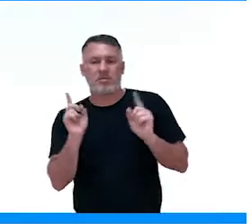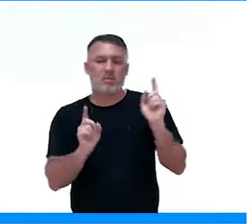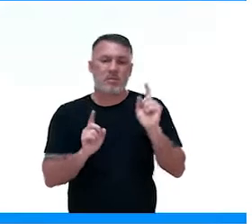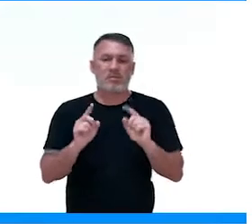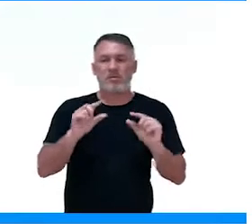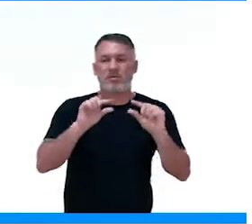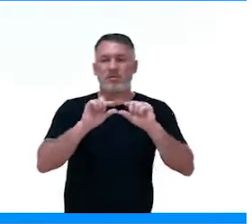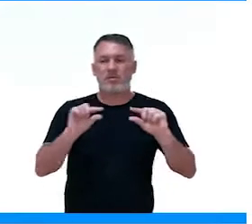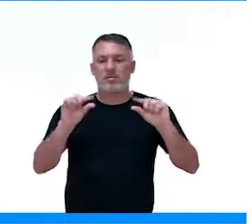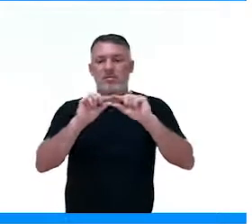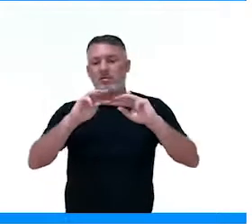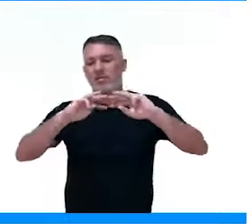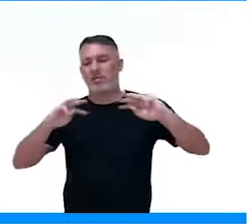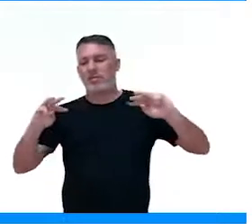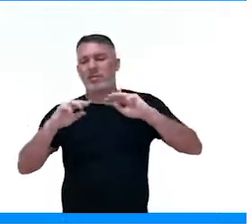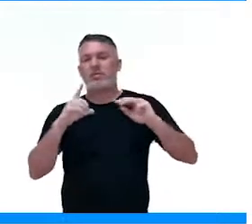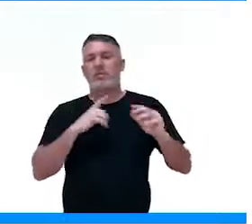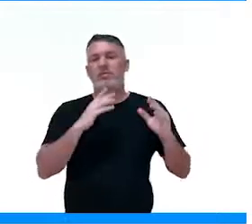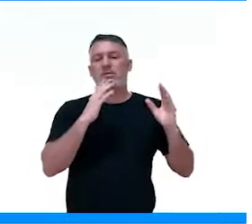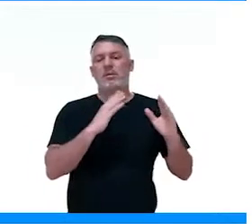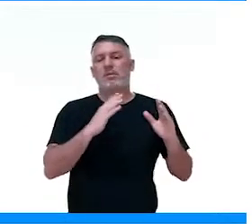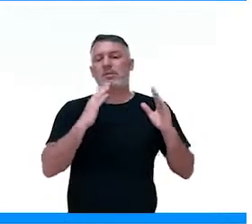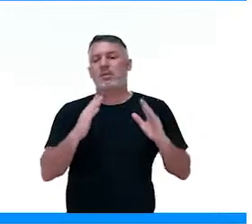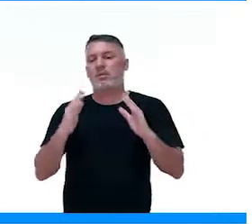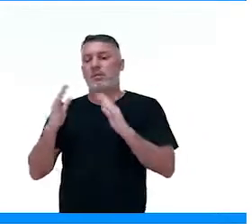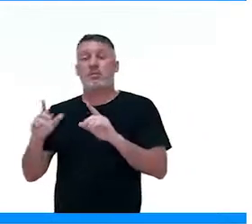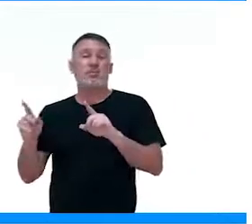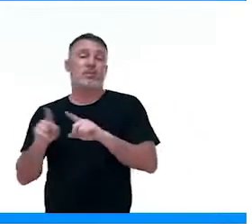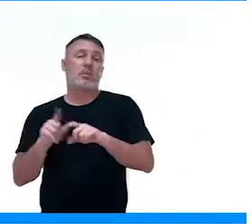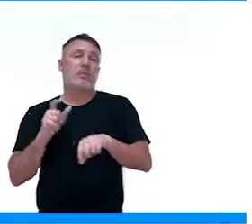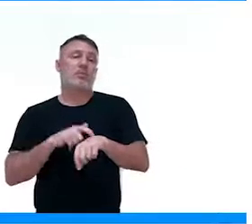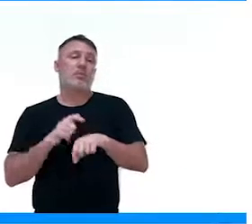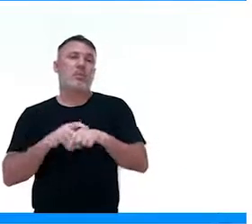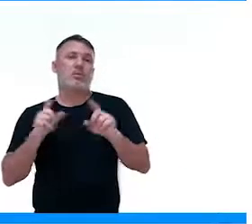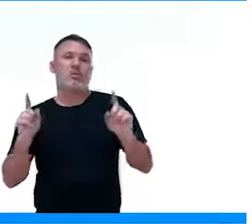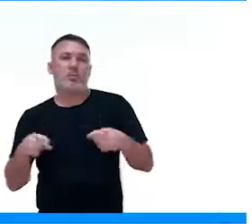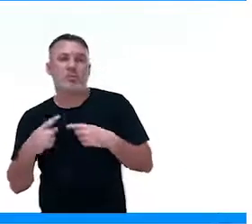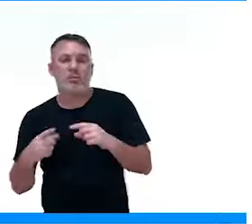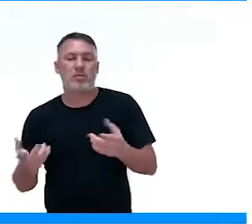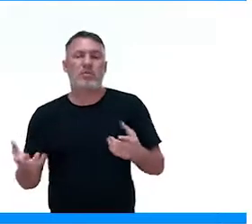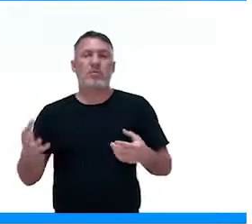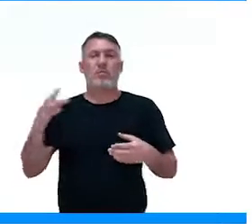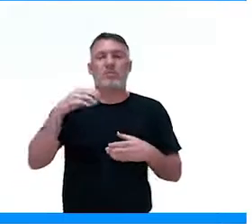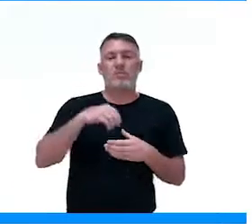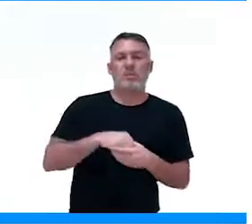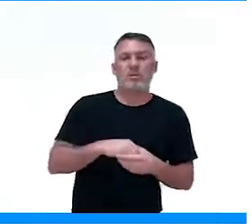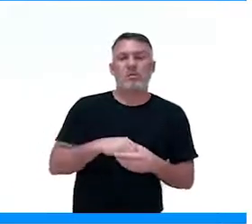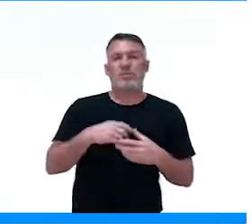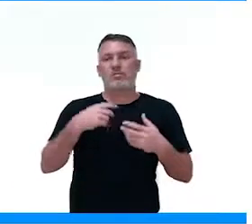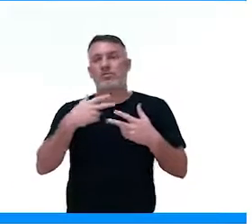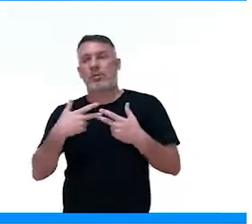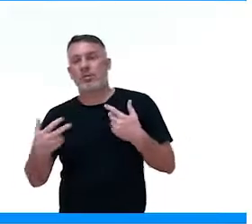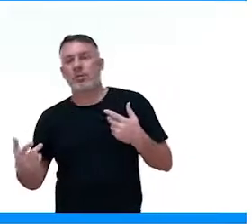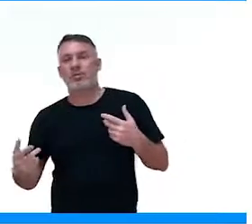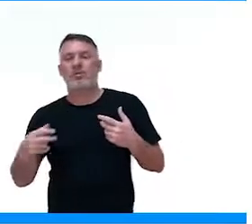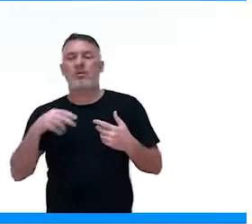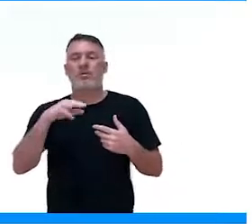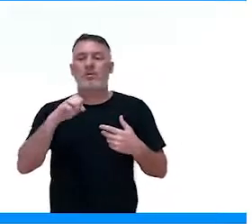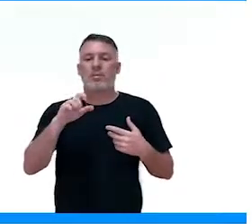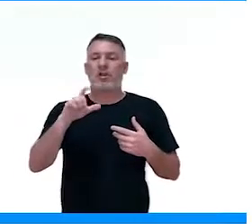isso indica que tudo é sequenciado, inclusive o tempo da música, está tudo ali, a melodia, né?